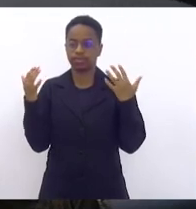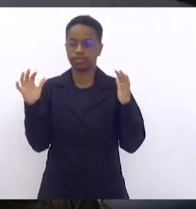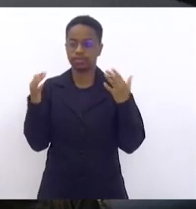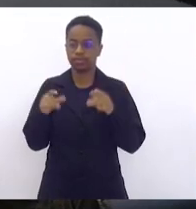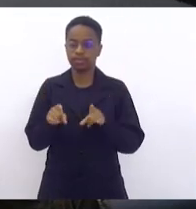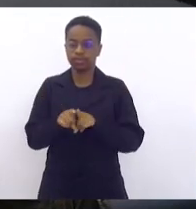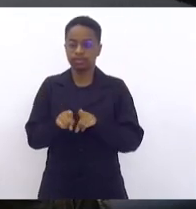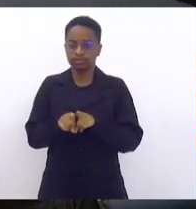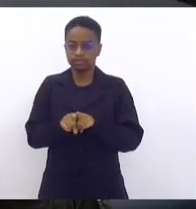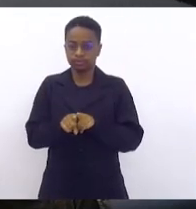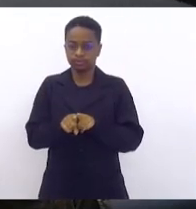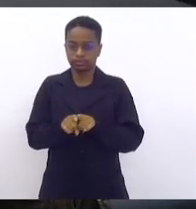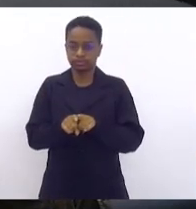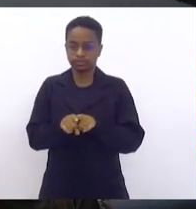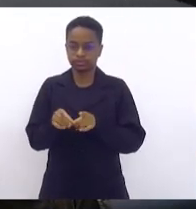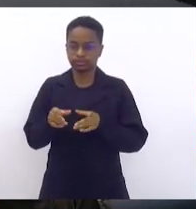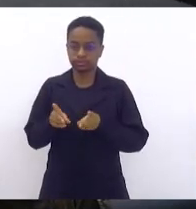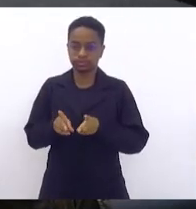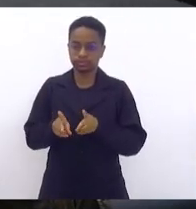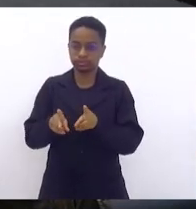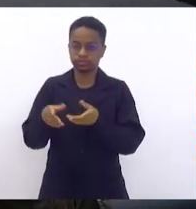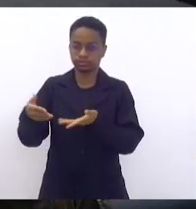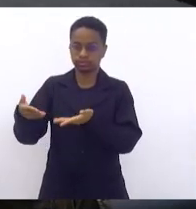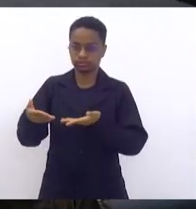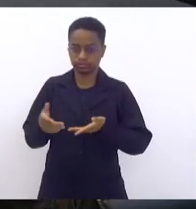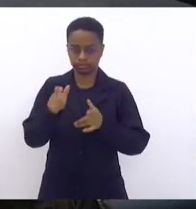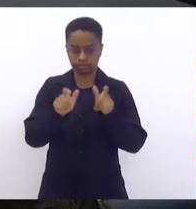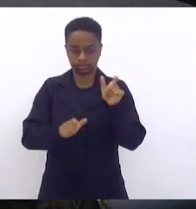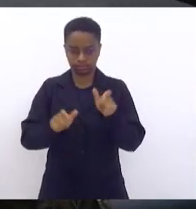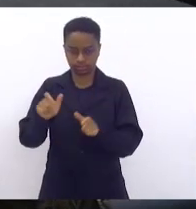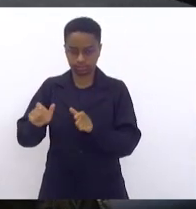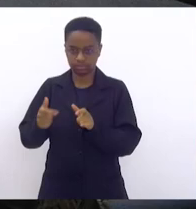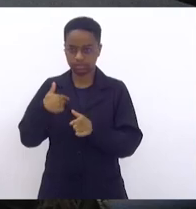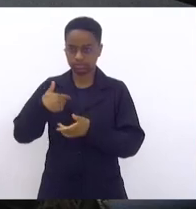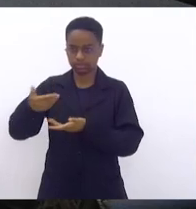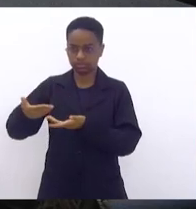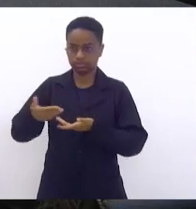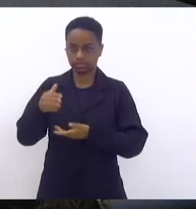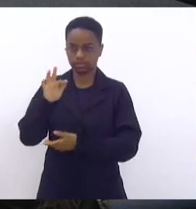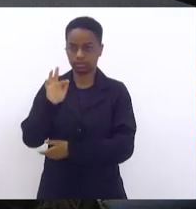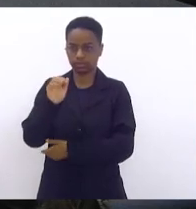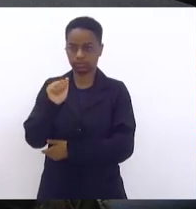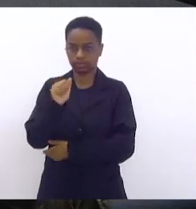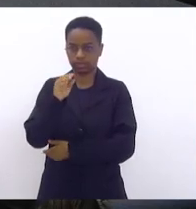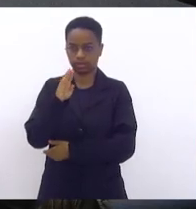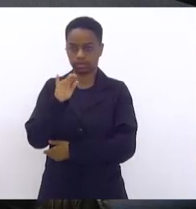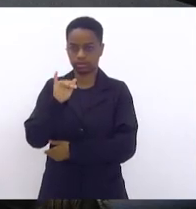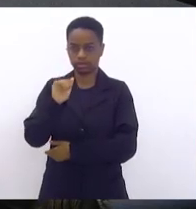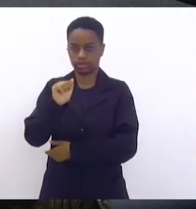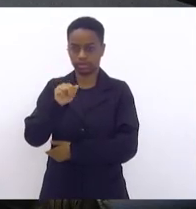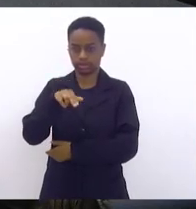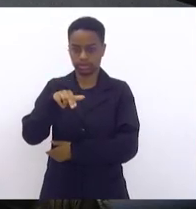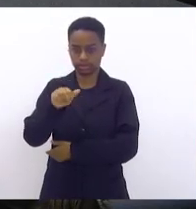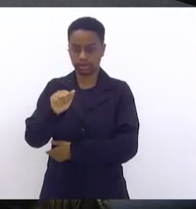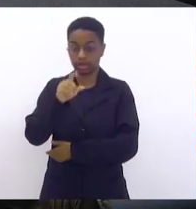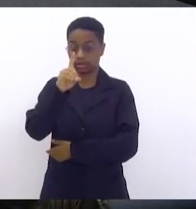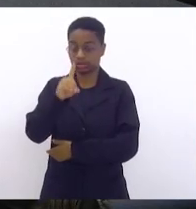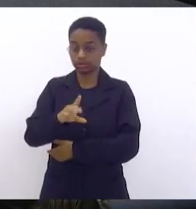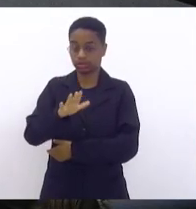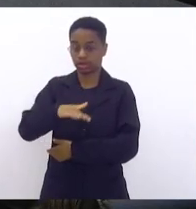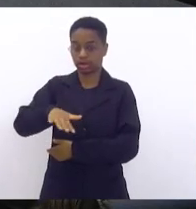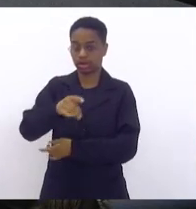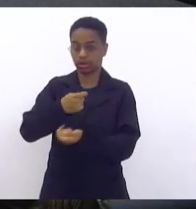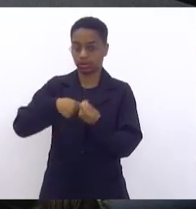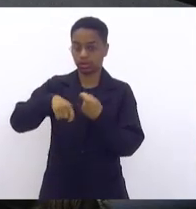também Seguindo aqui a mesa de composição convidar a senhora Fabiana Queiroga diretora da economia